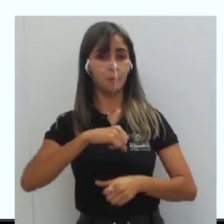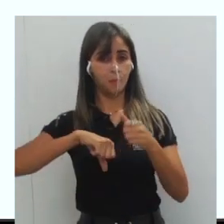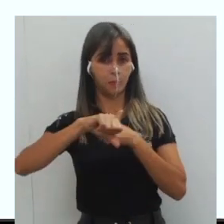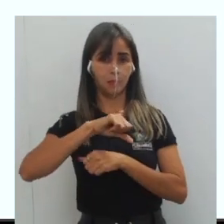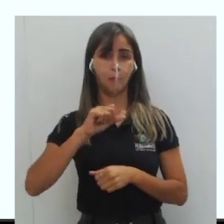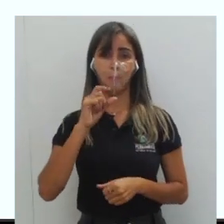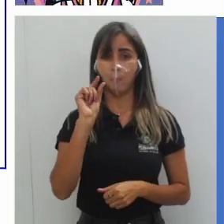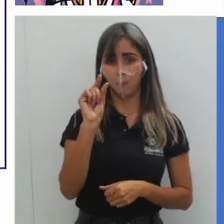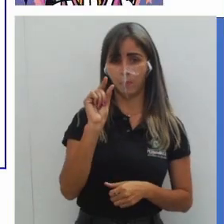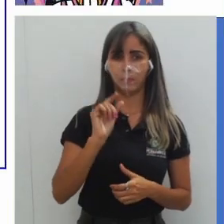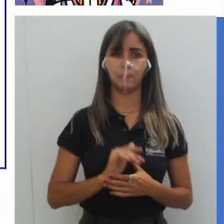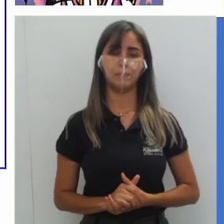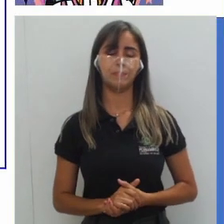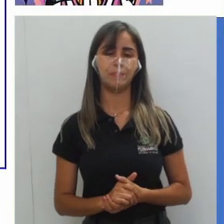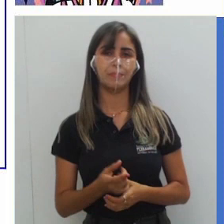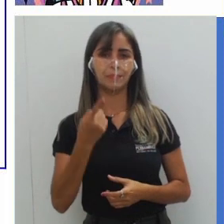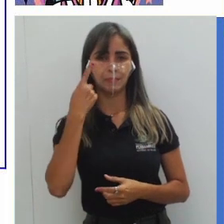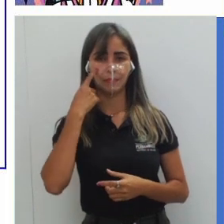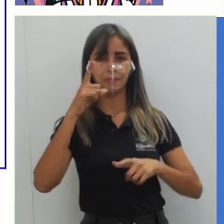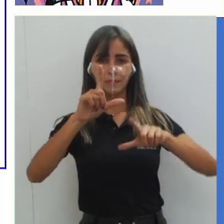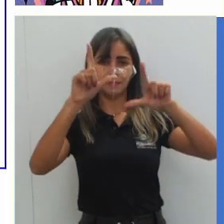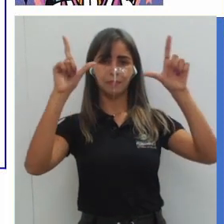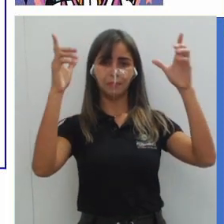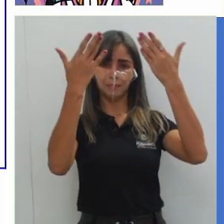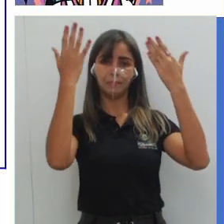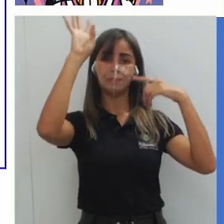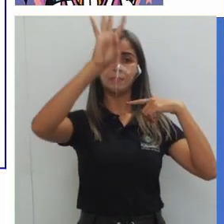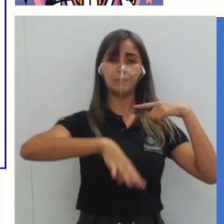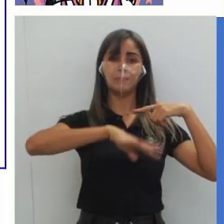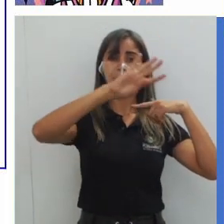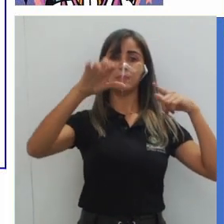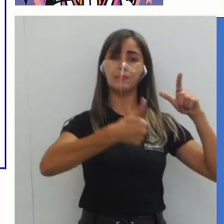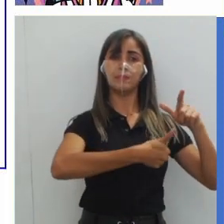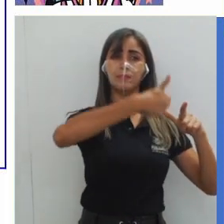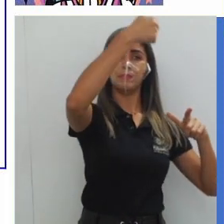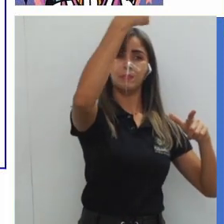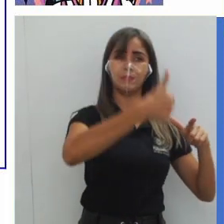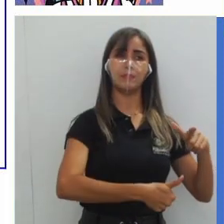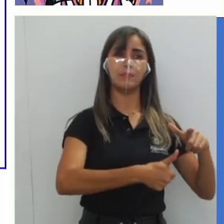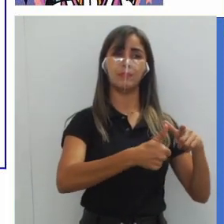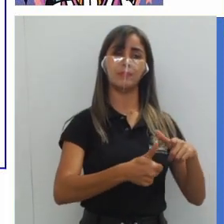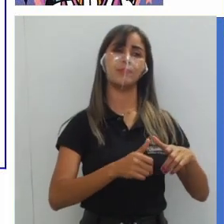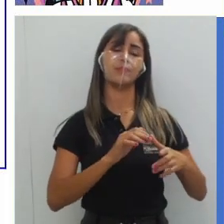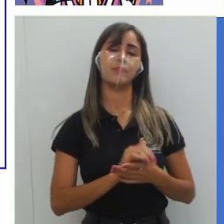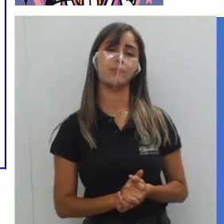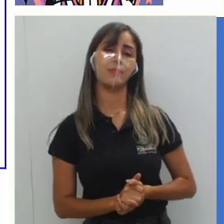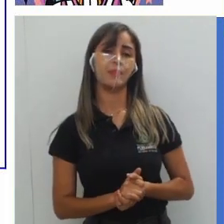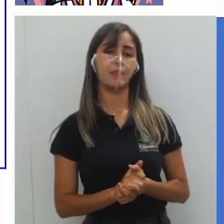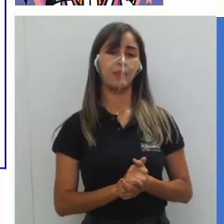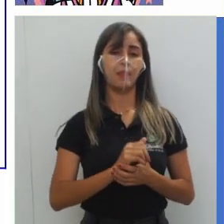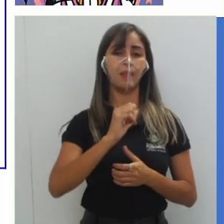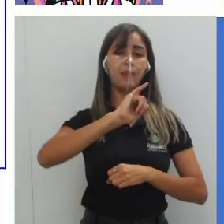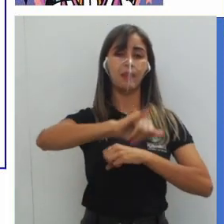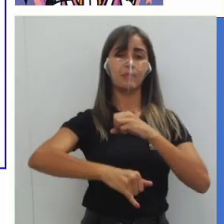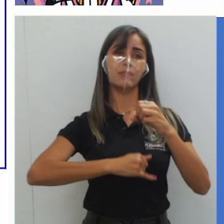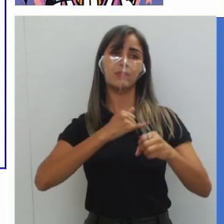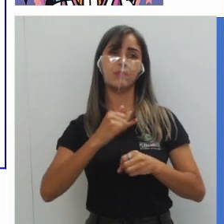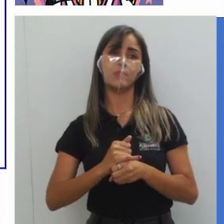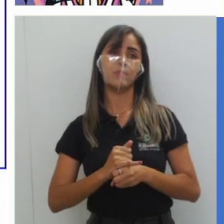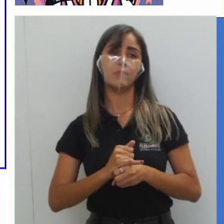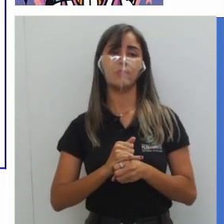muda um pouco, tá? Então a gente tem aí nessa primeira coluna short adjectives, os adjetivos que